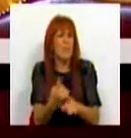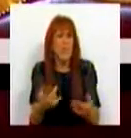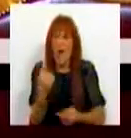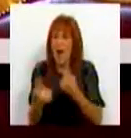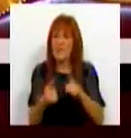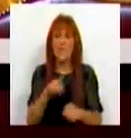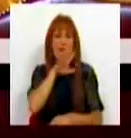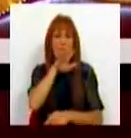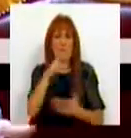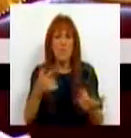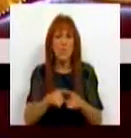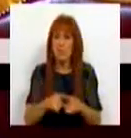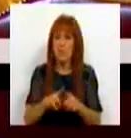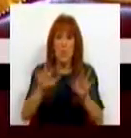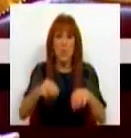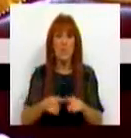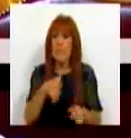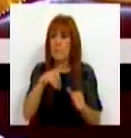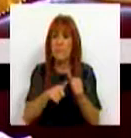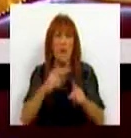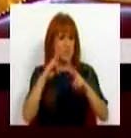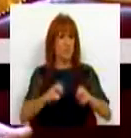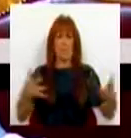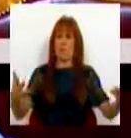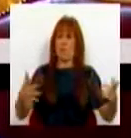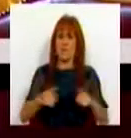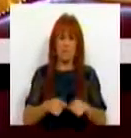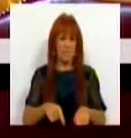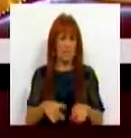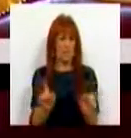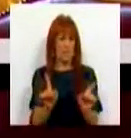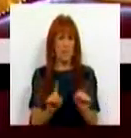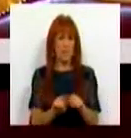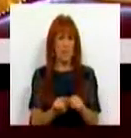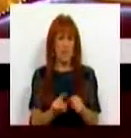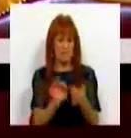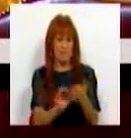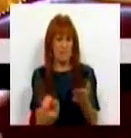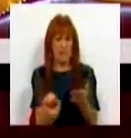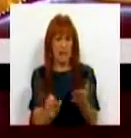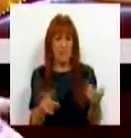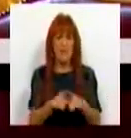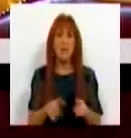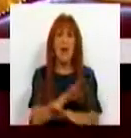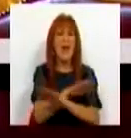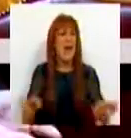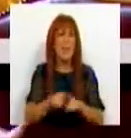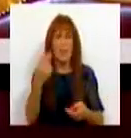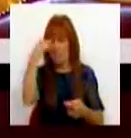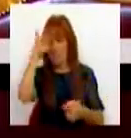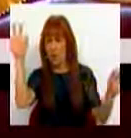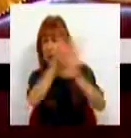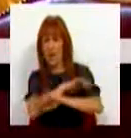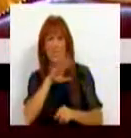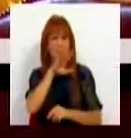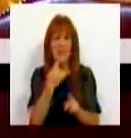muitas vezes as famílias só no final do percurso é que descobrem que afinal não está ali certificação nenhuma, acabar com este enganar de